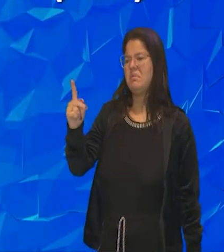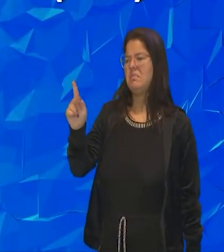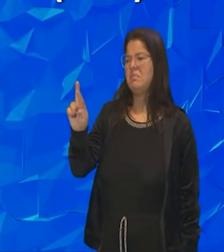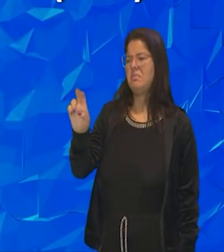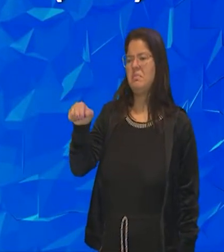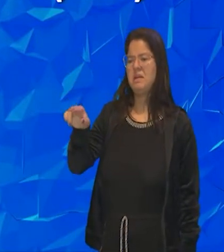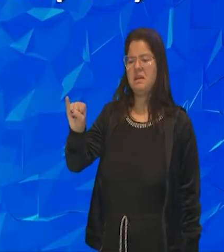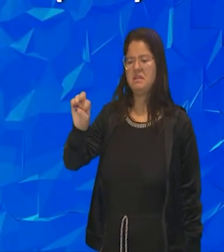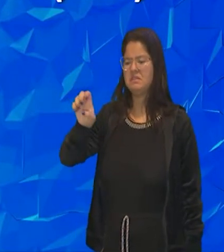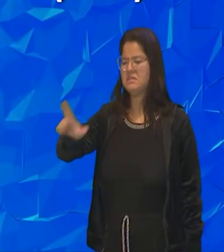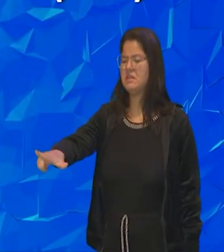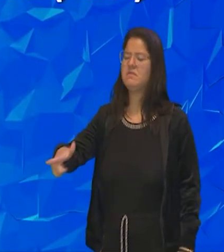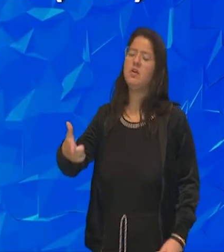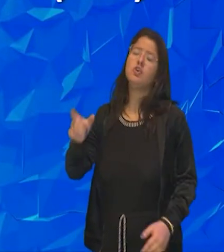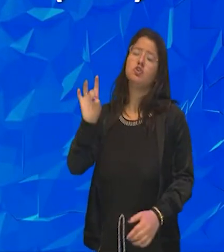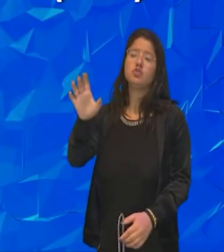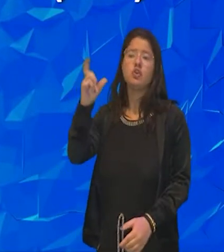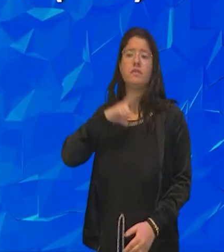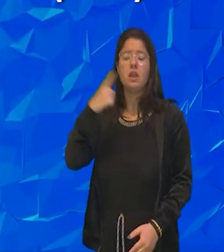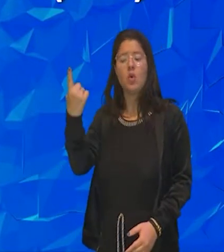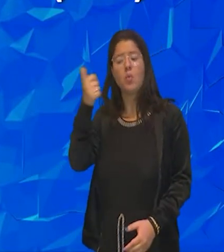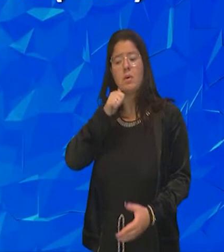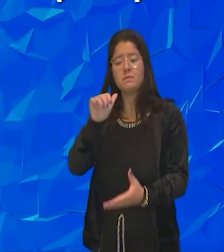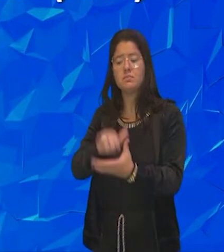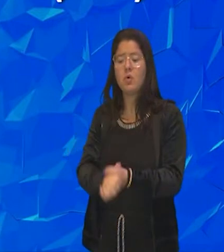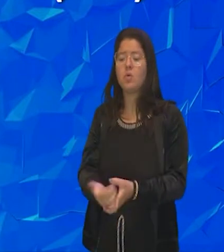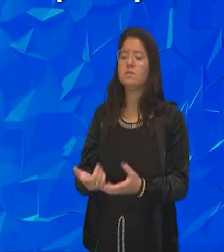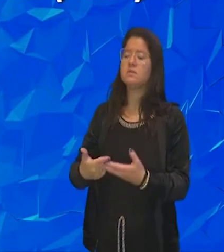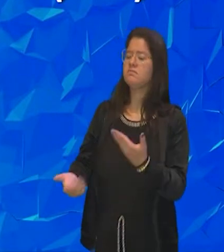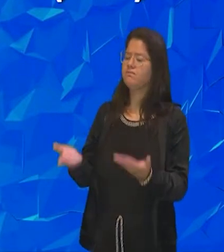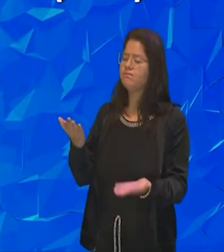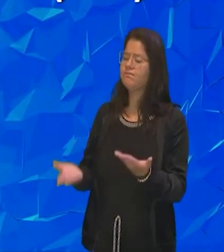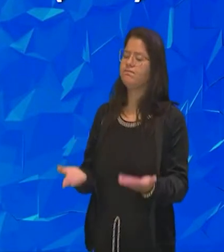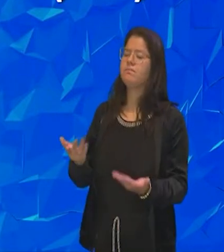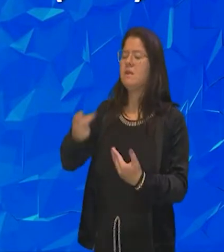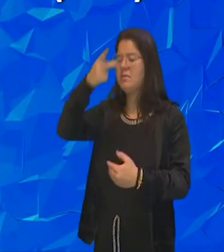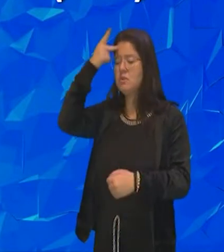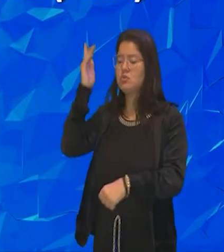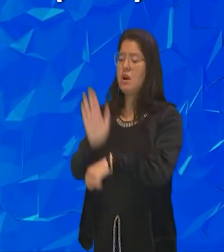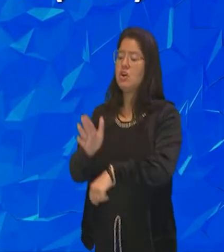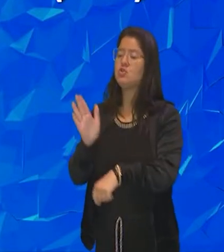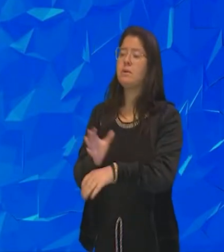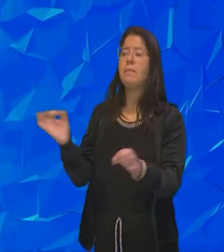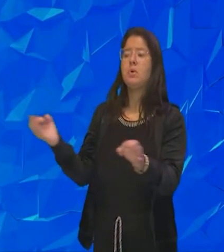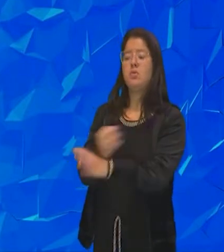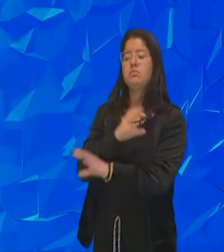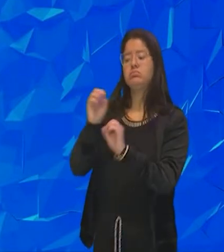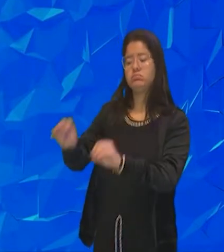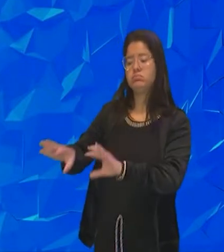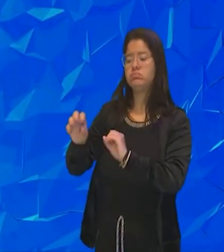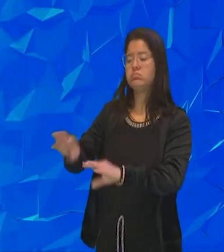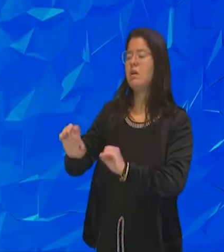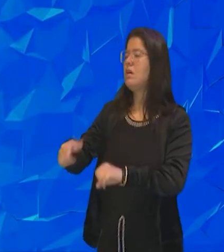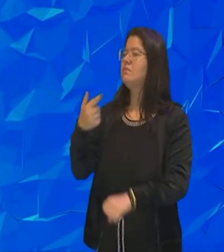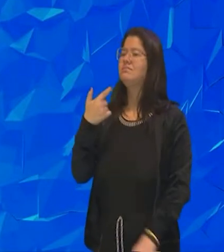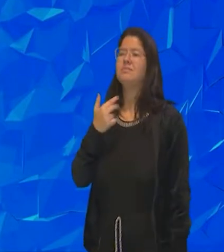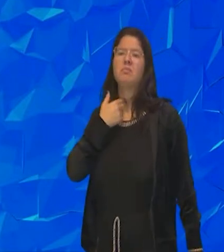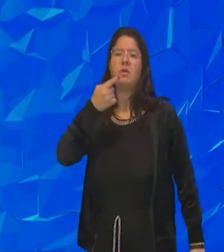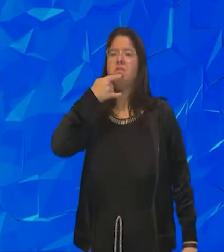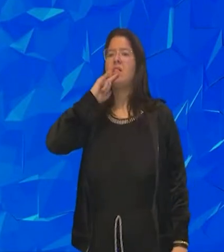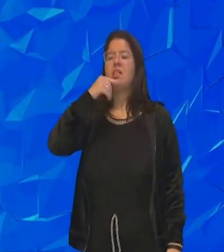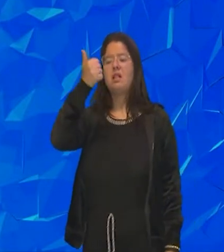só mulher, temperante, sóbrio, modesto, hospitaleiro, apto para ensinar, não dado ao vinho, não